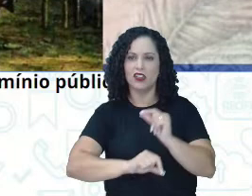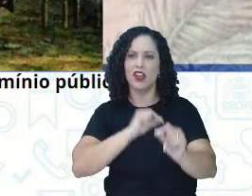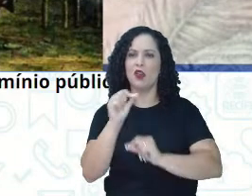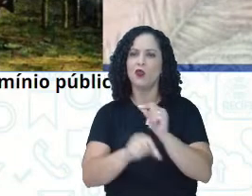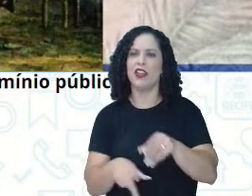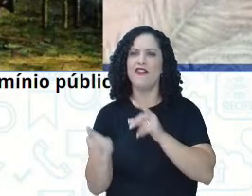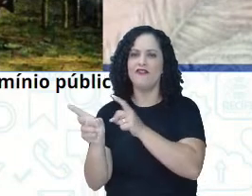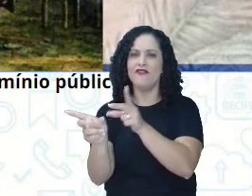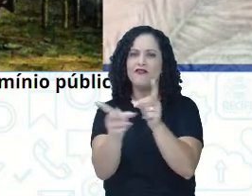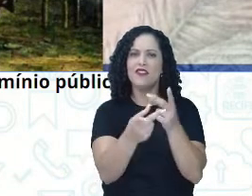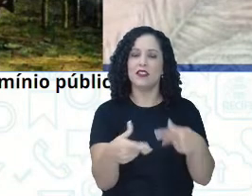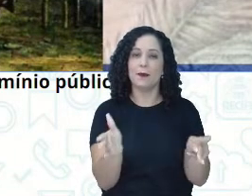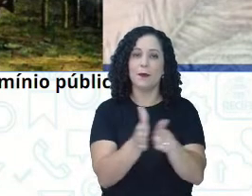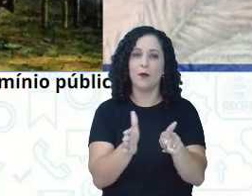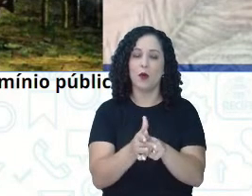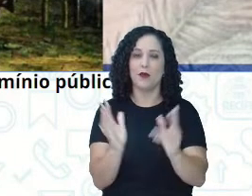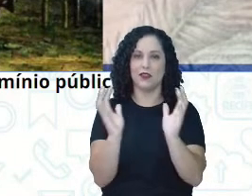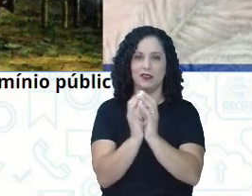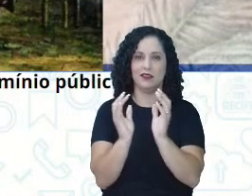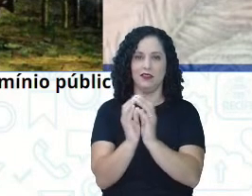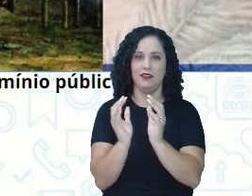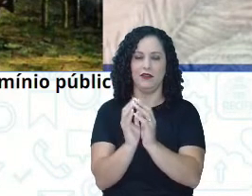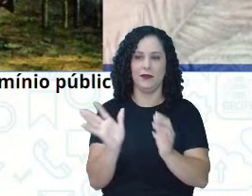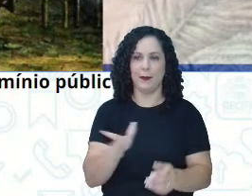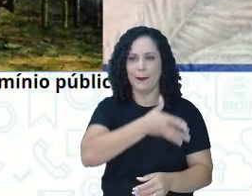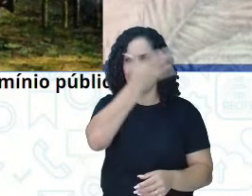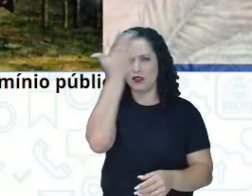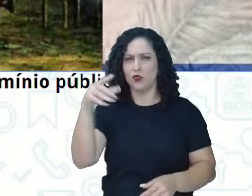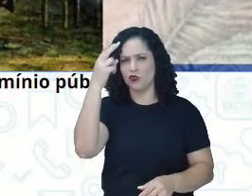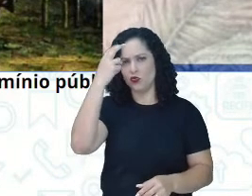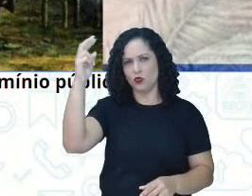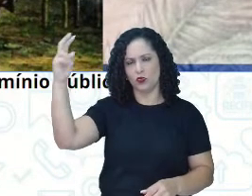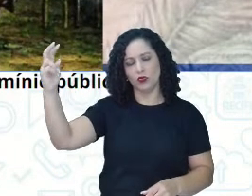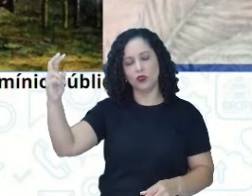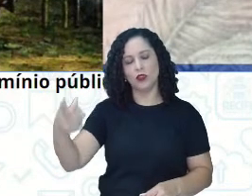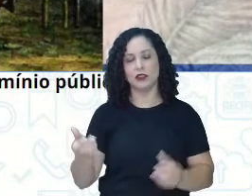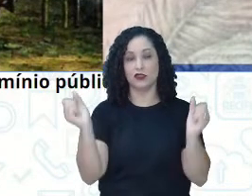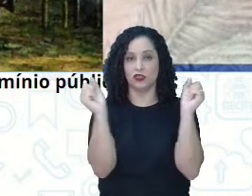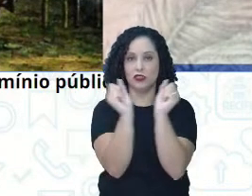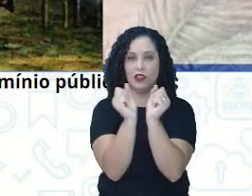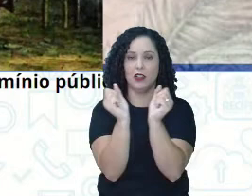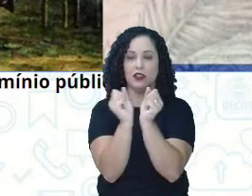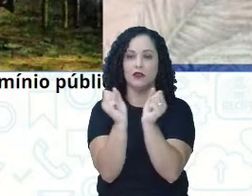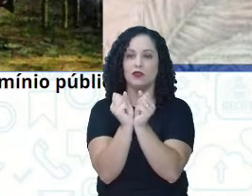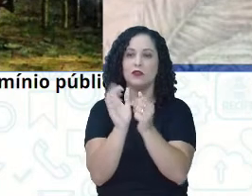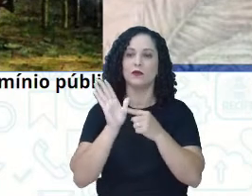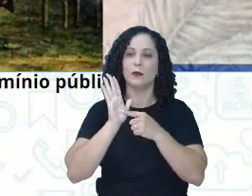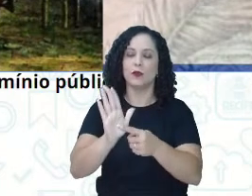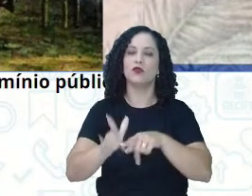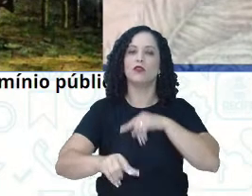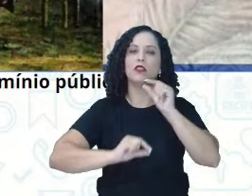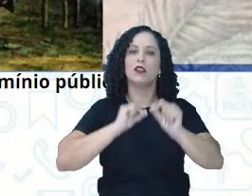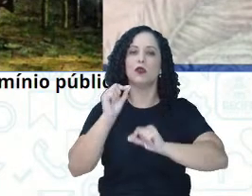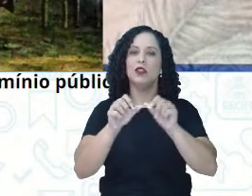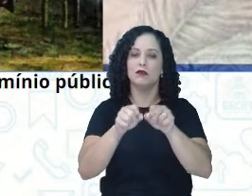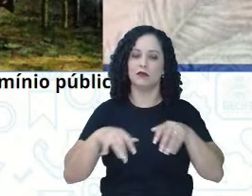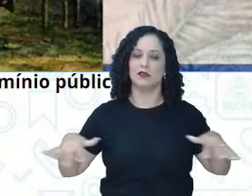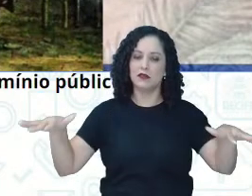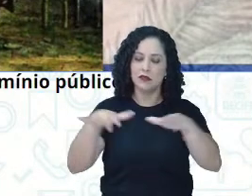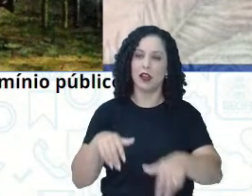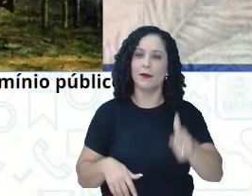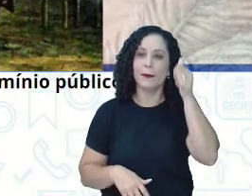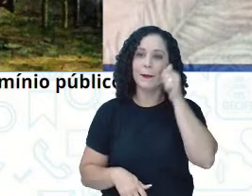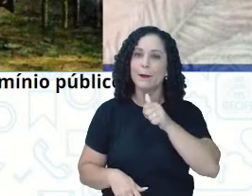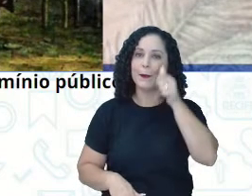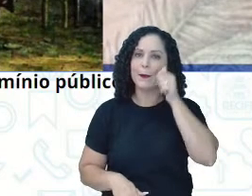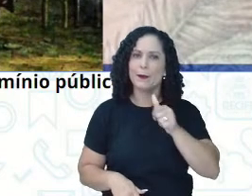uma pintura do Recife, de pessoas escravizadas do Recife, onde eu quero destacar aqui, nesse cenário, as mulheres,